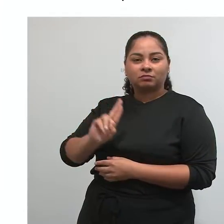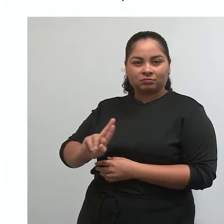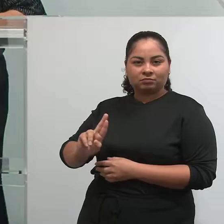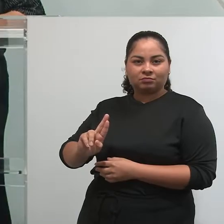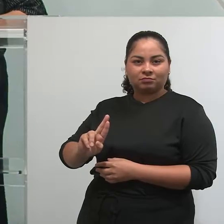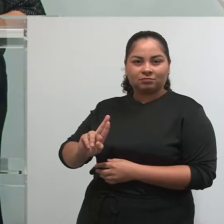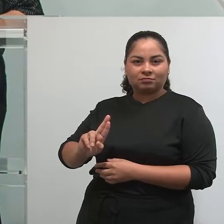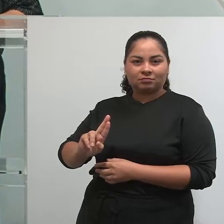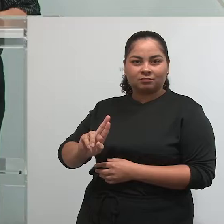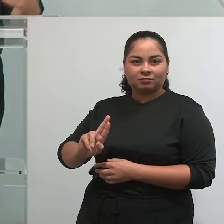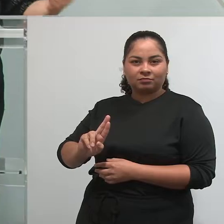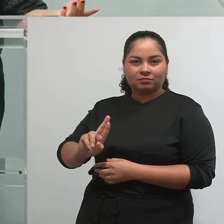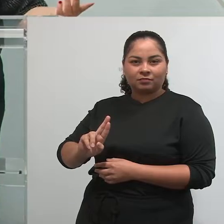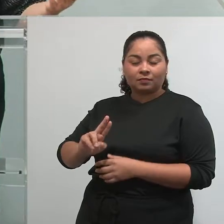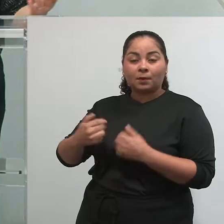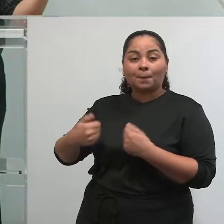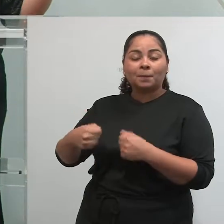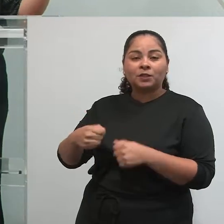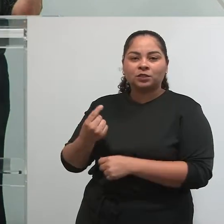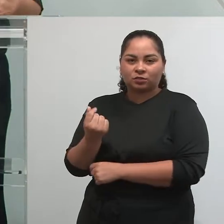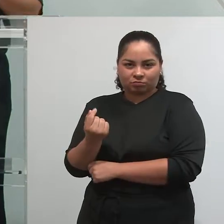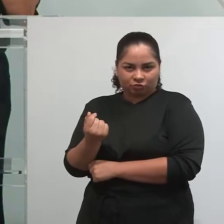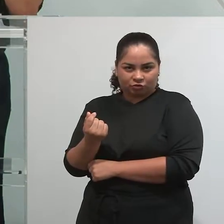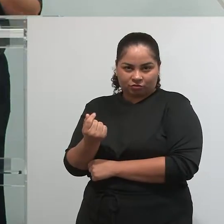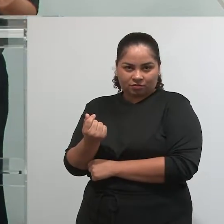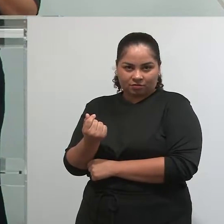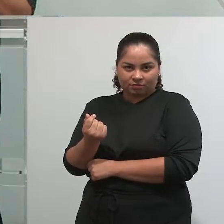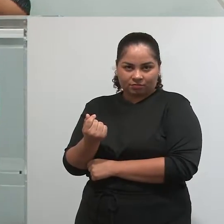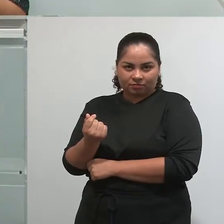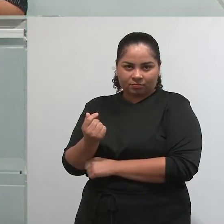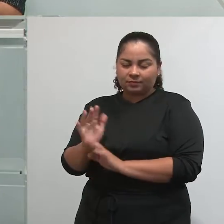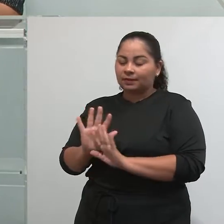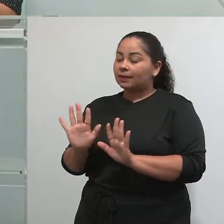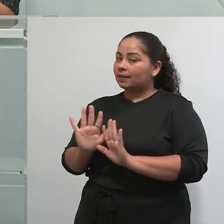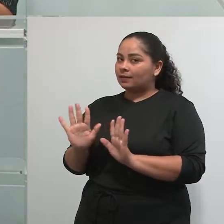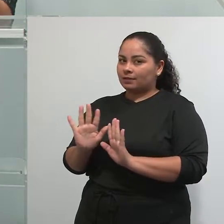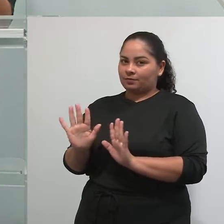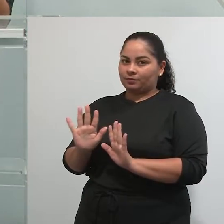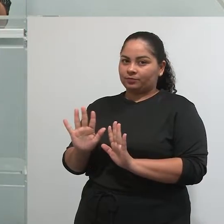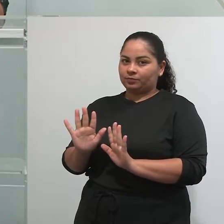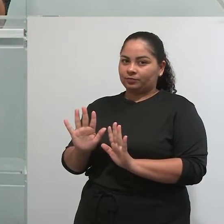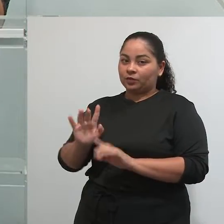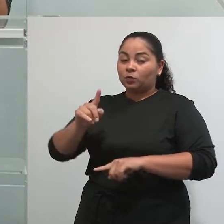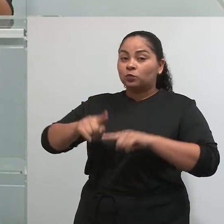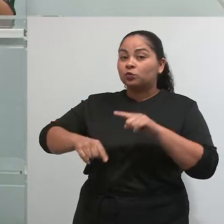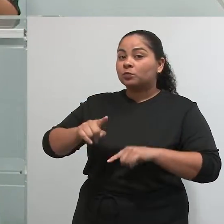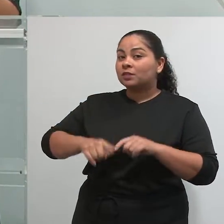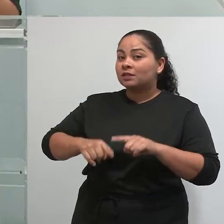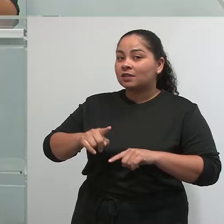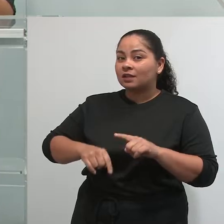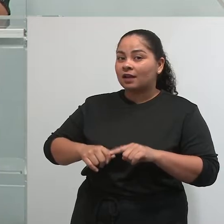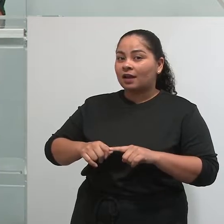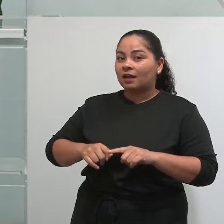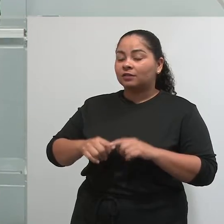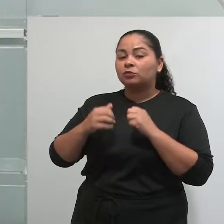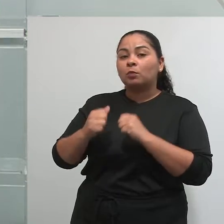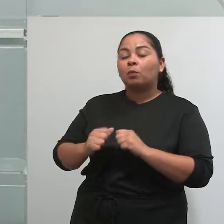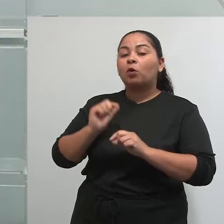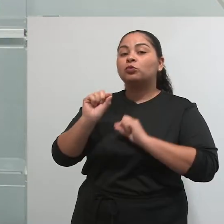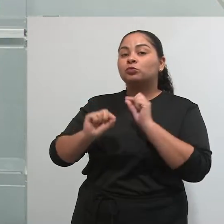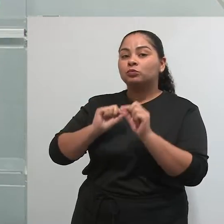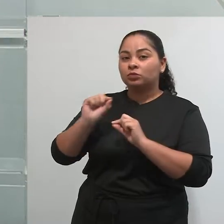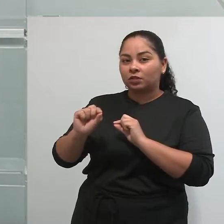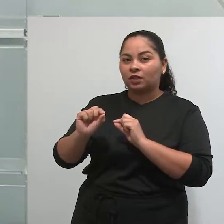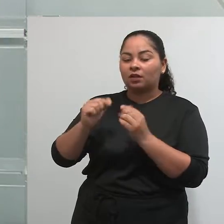gente, muitas vezes não envolve questões financeiras. Recursos, eles podem